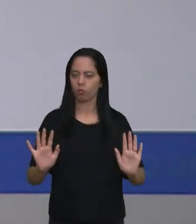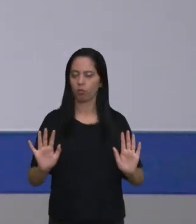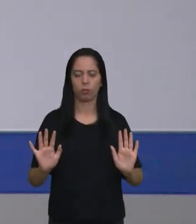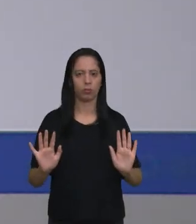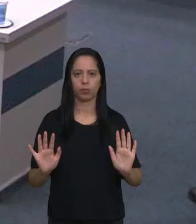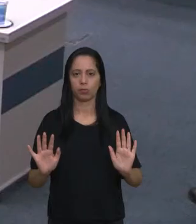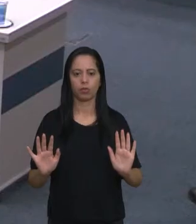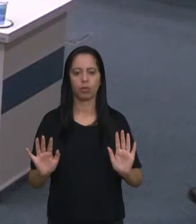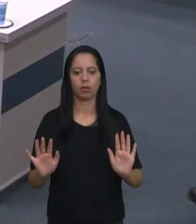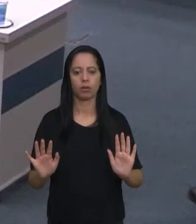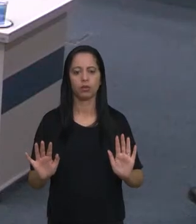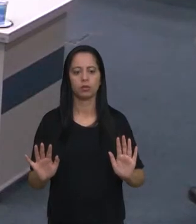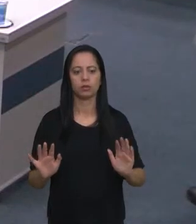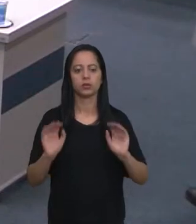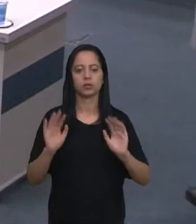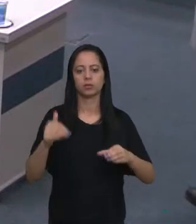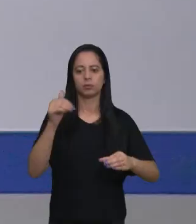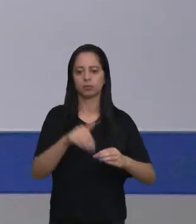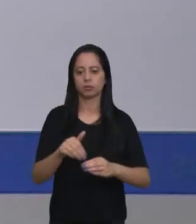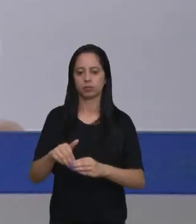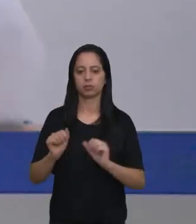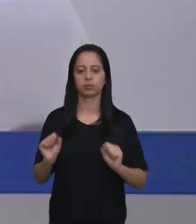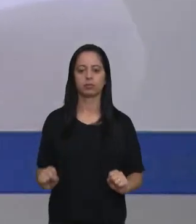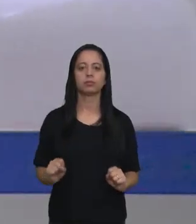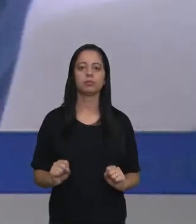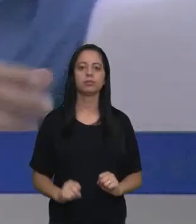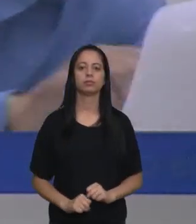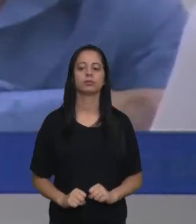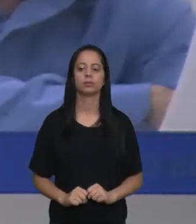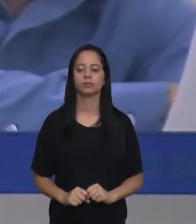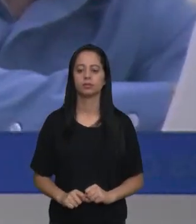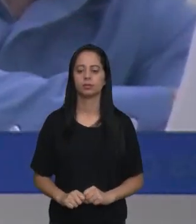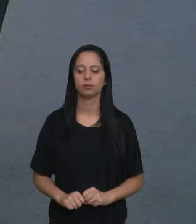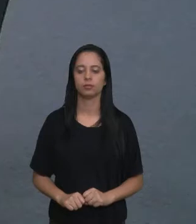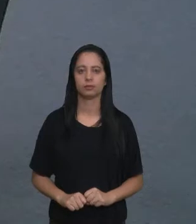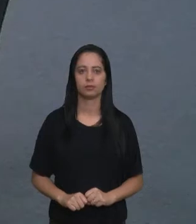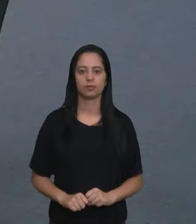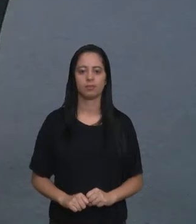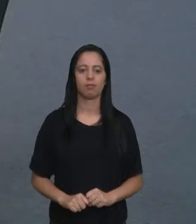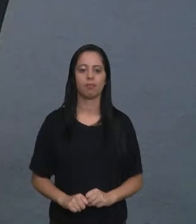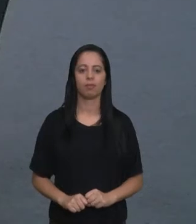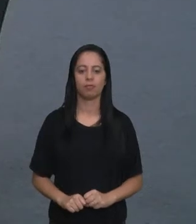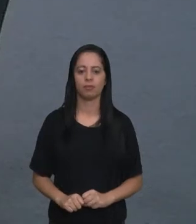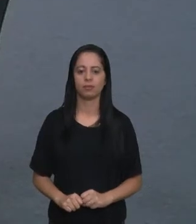Nenhuma manifestação. Então, em votação. Peraí.